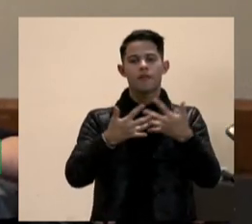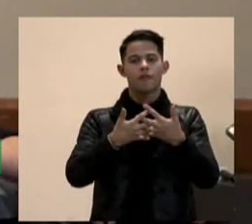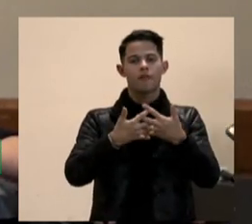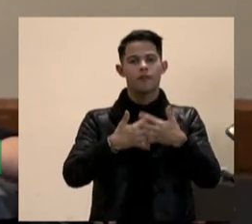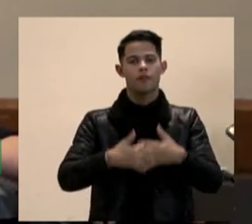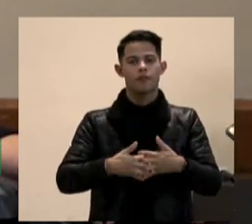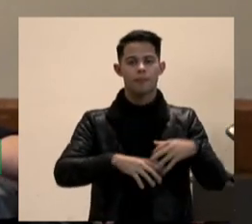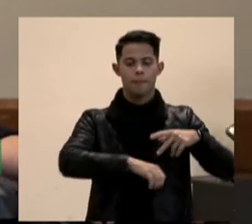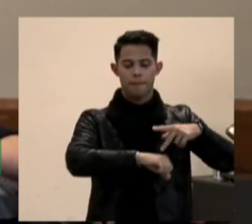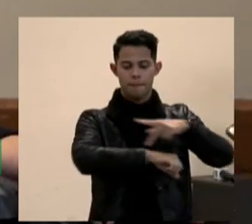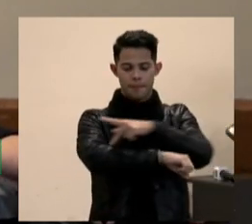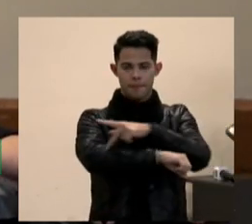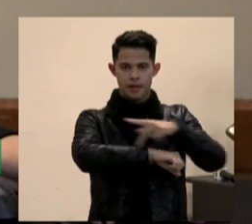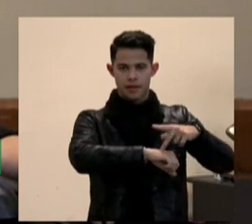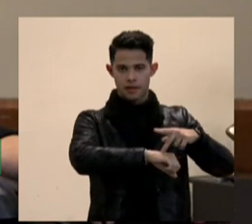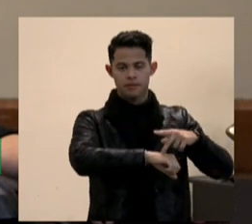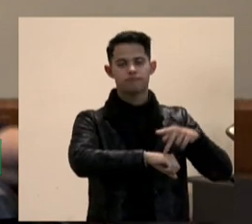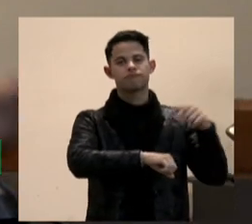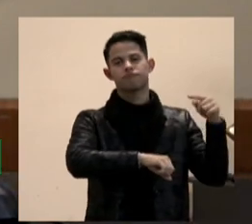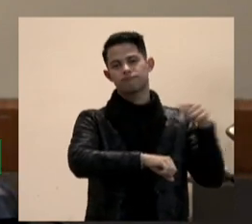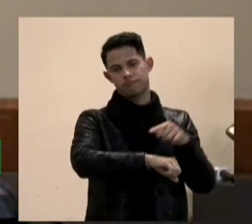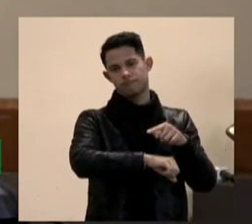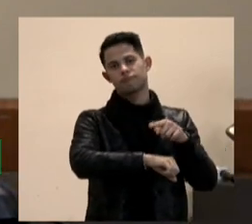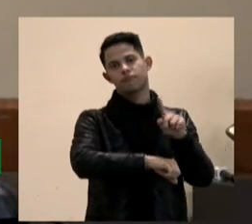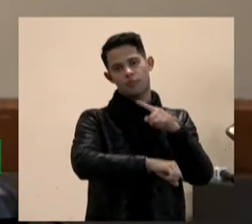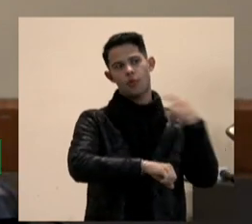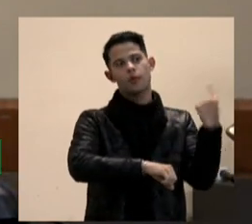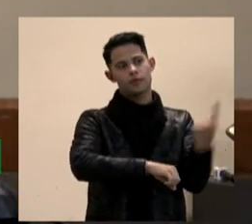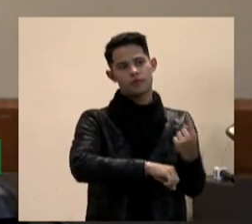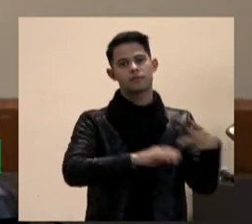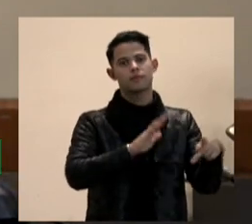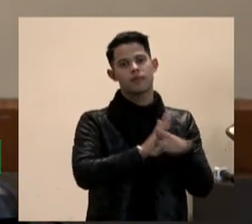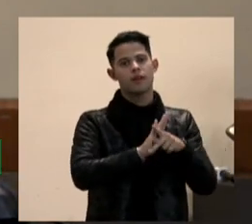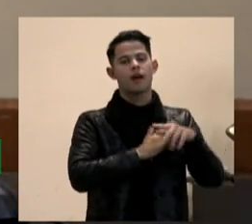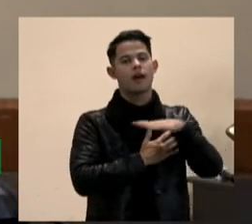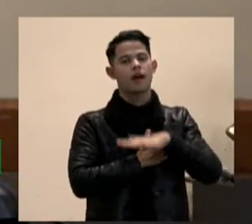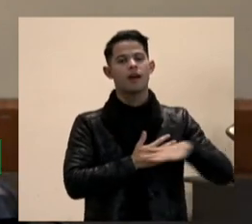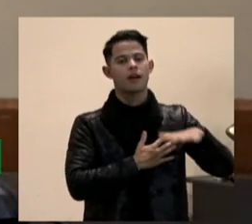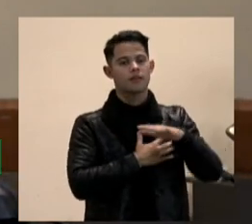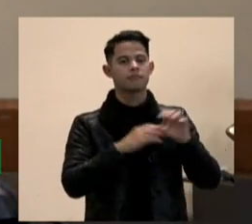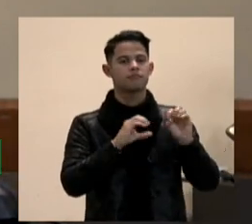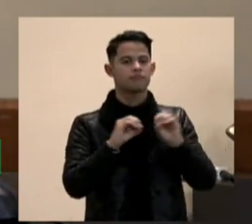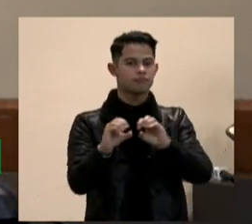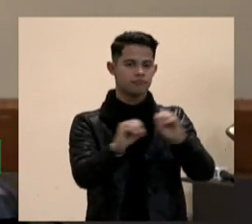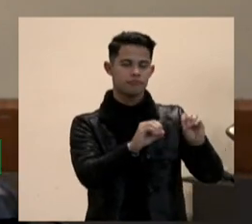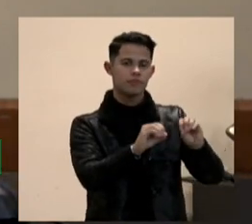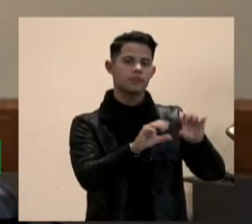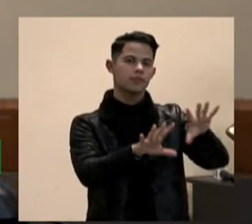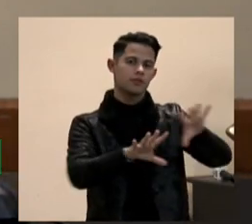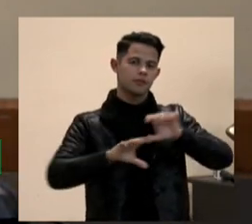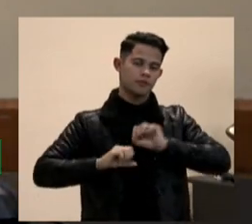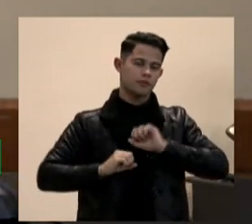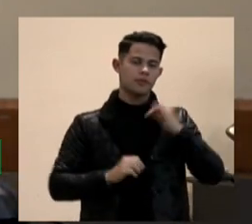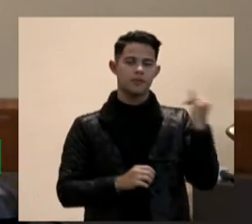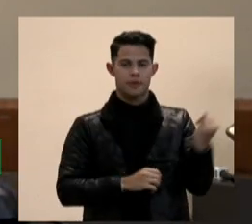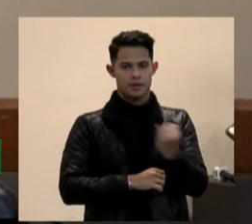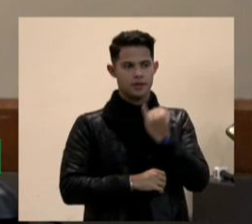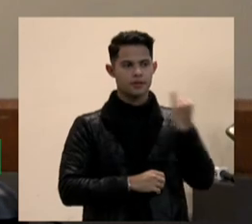aquela que, sem dúvida alguma, para nós que somos da área da educação, tem uma importância bastante